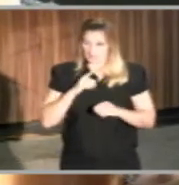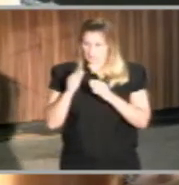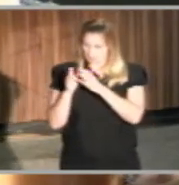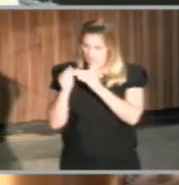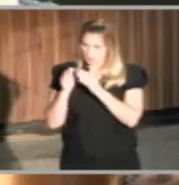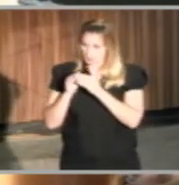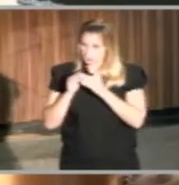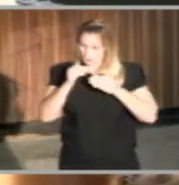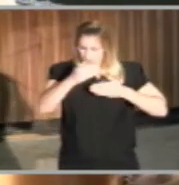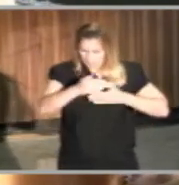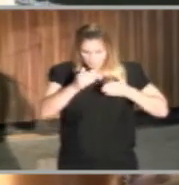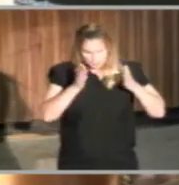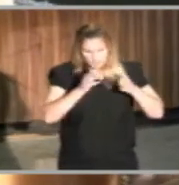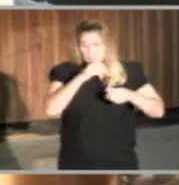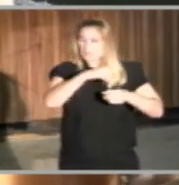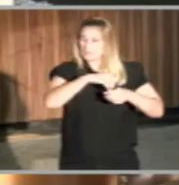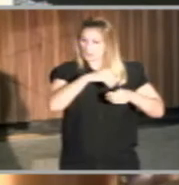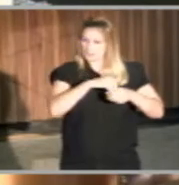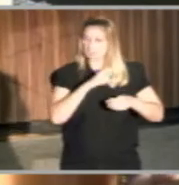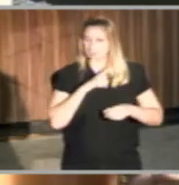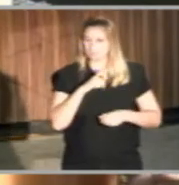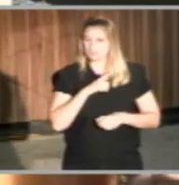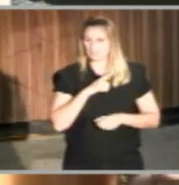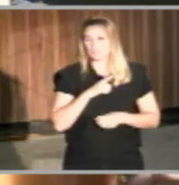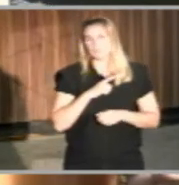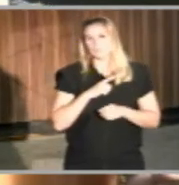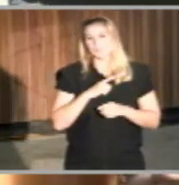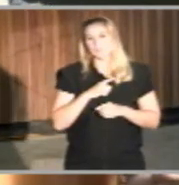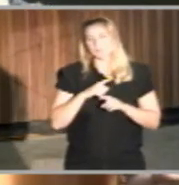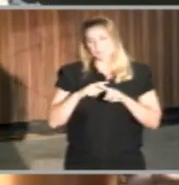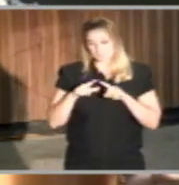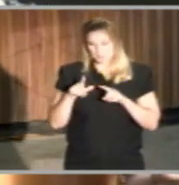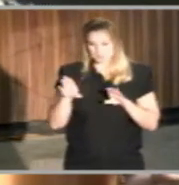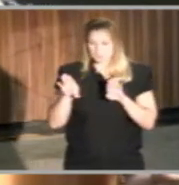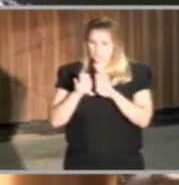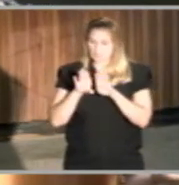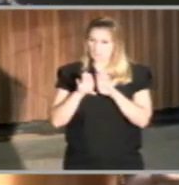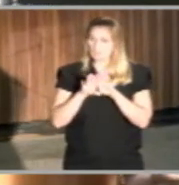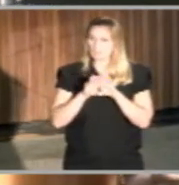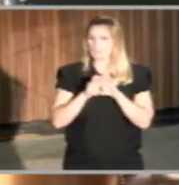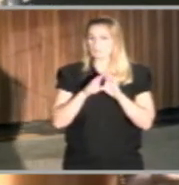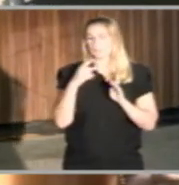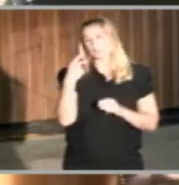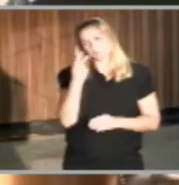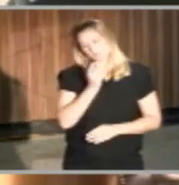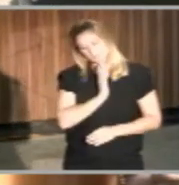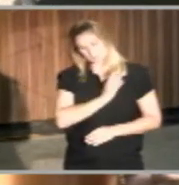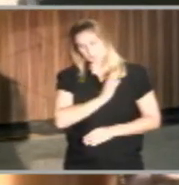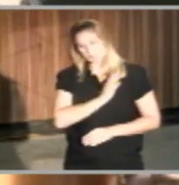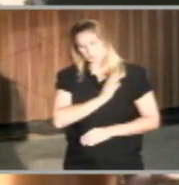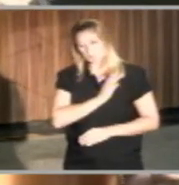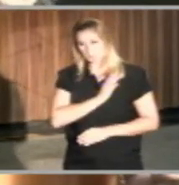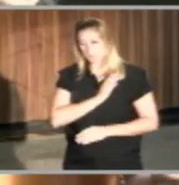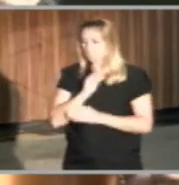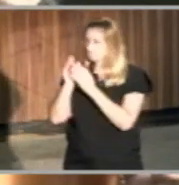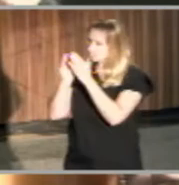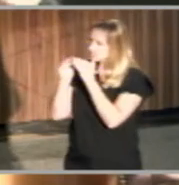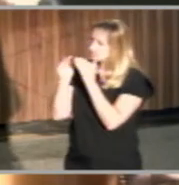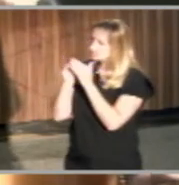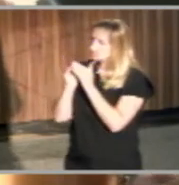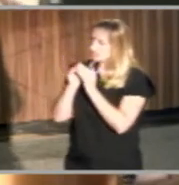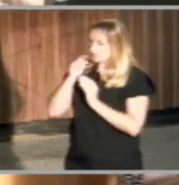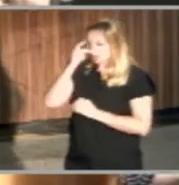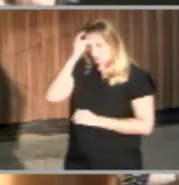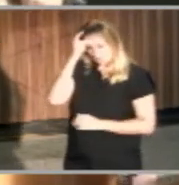muito no seu coração. Aqueles que estão pela internet também, alguns queridos nossos que não estão aqui porque estão acamados,